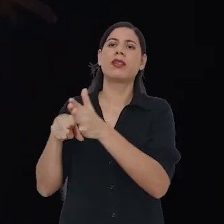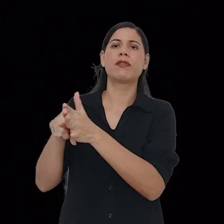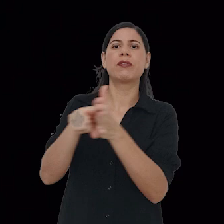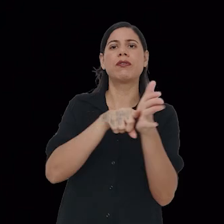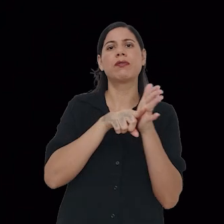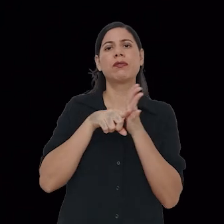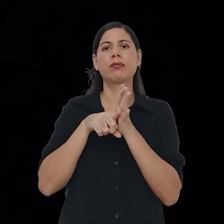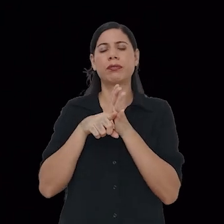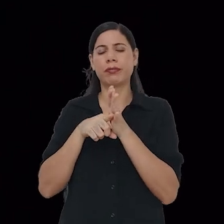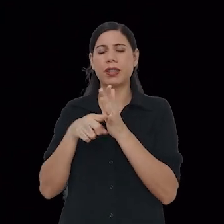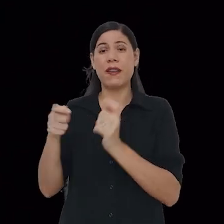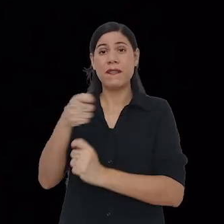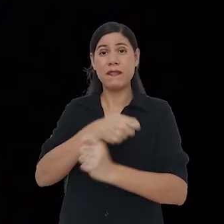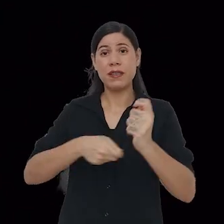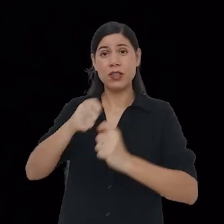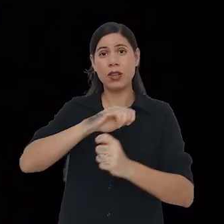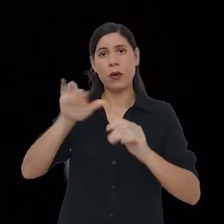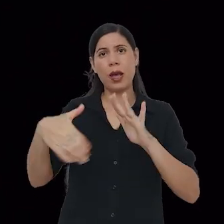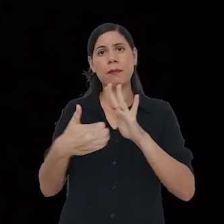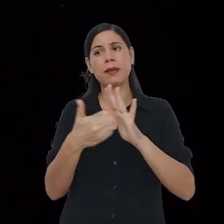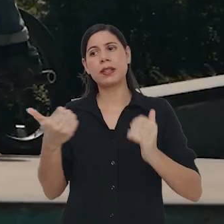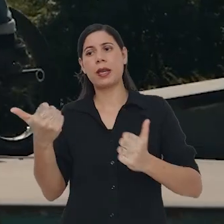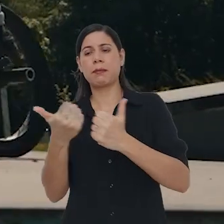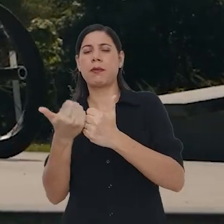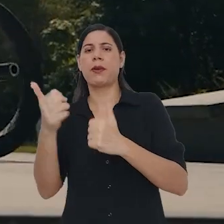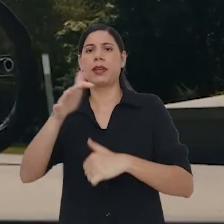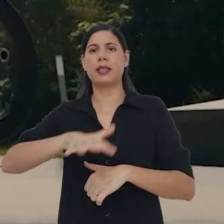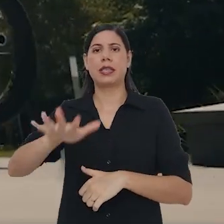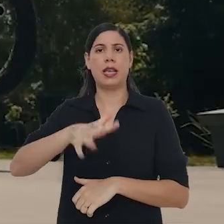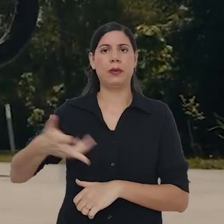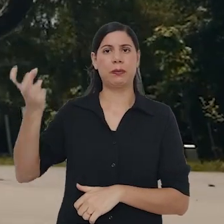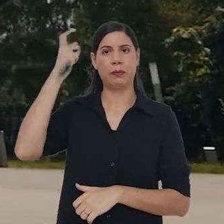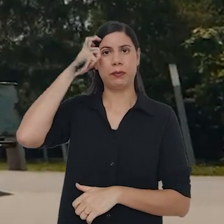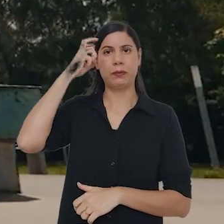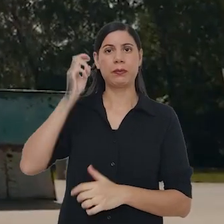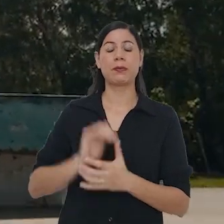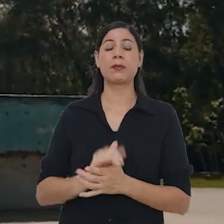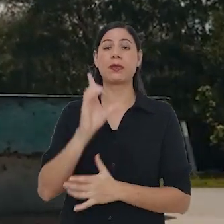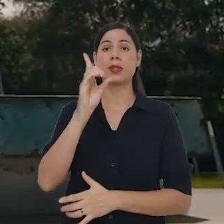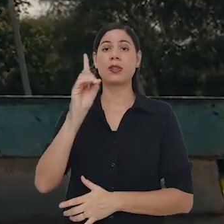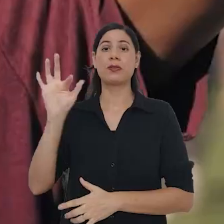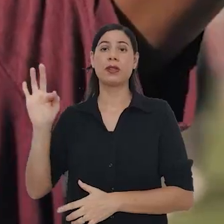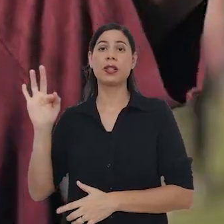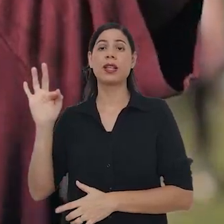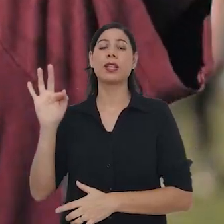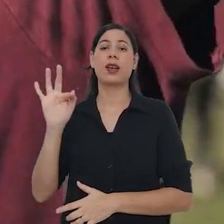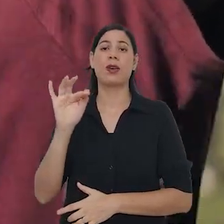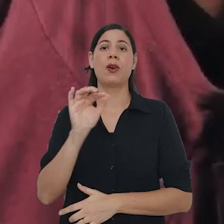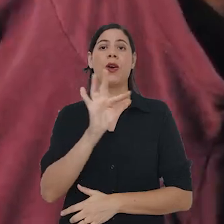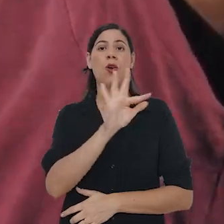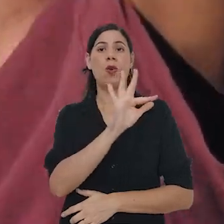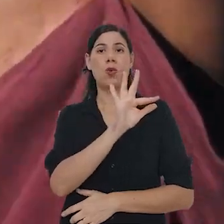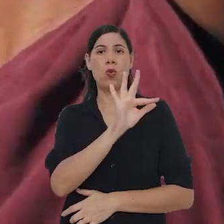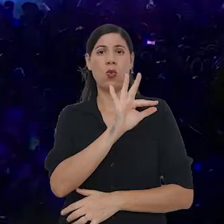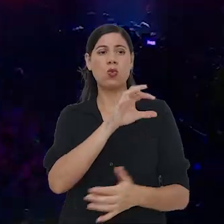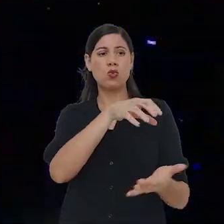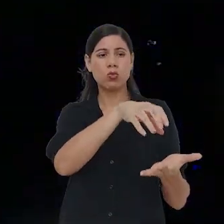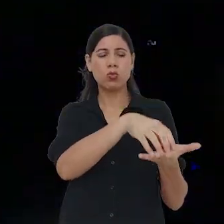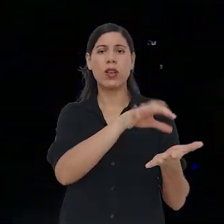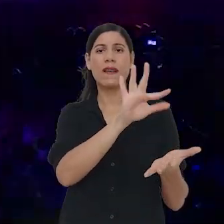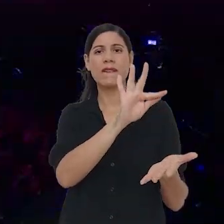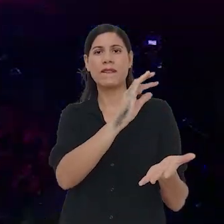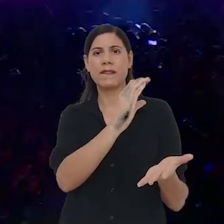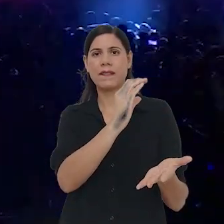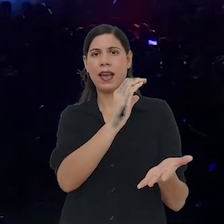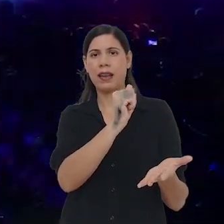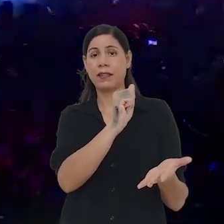incentivo fiscal a empresas privadas que apoiam iniciativas culturais. No Distrito Federal, o Fundo de Apoio